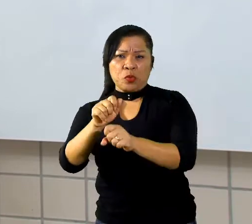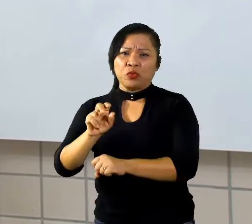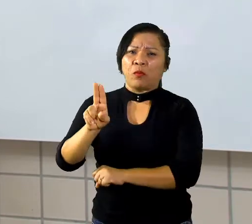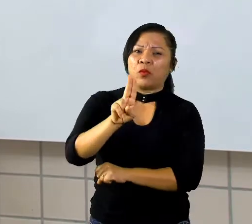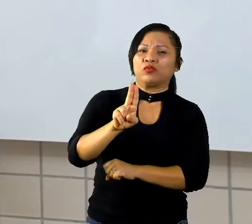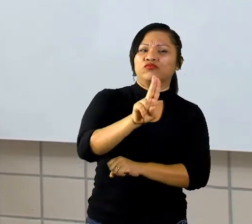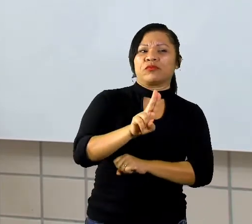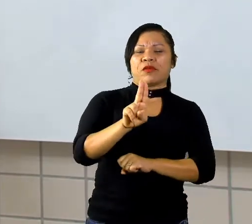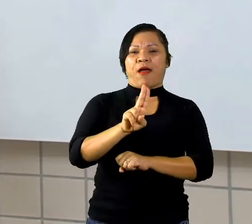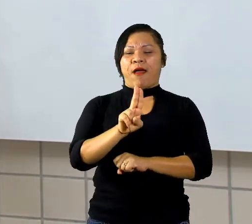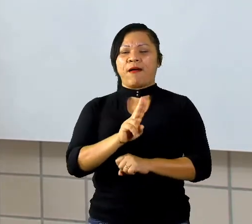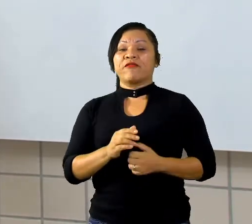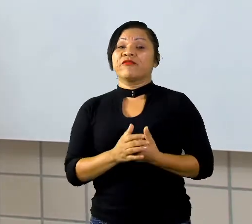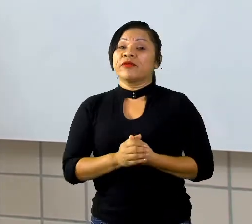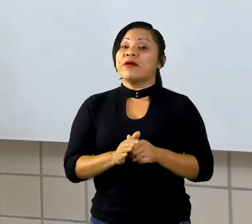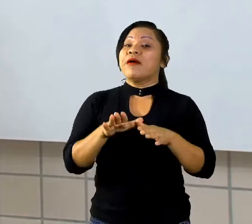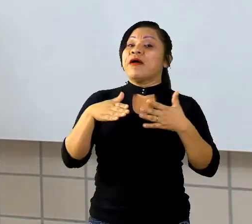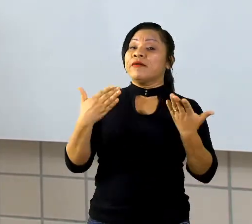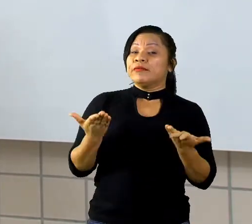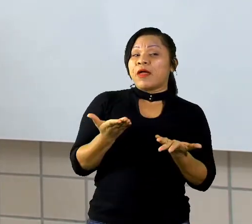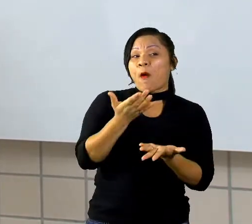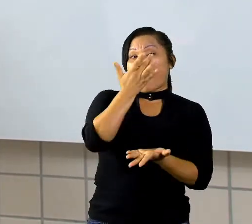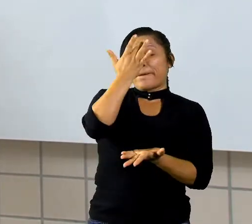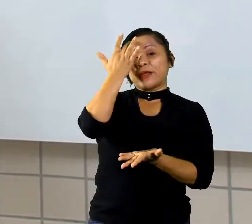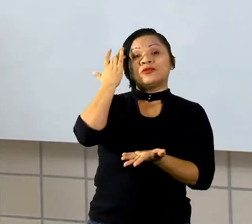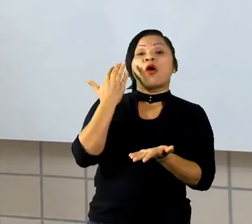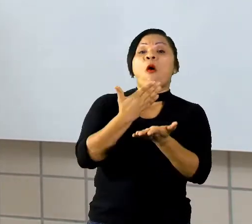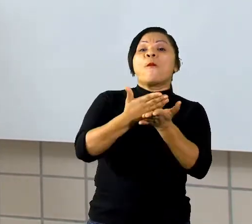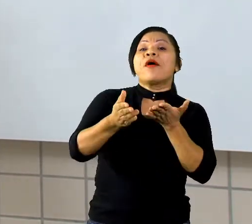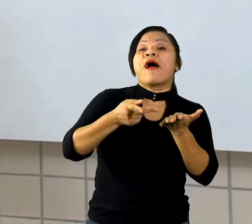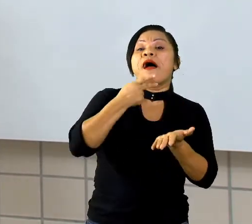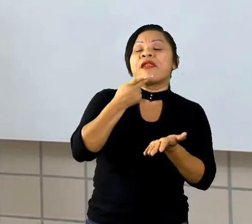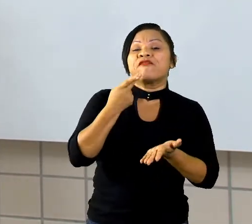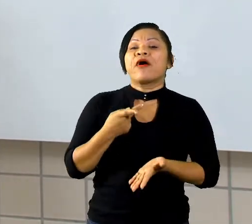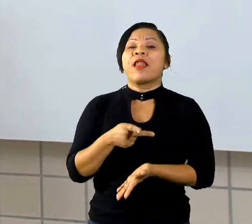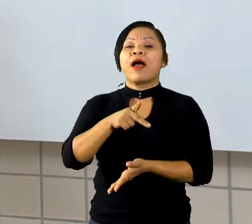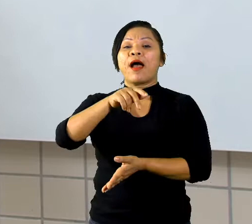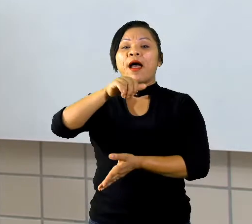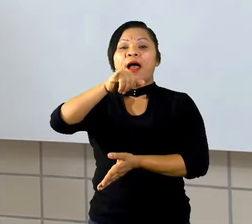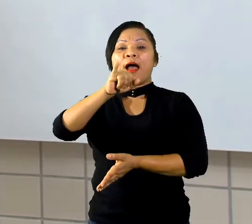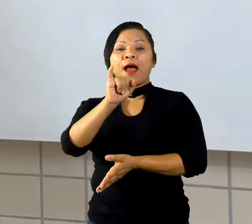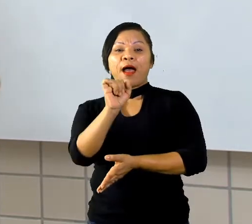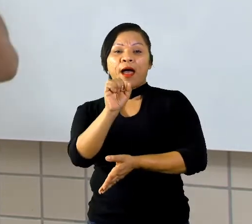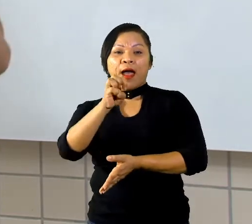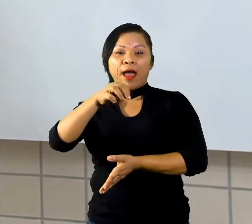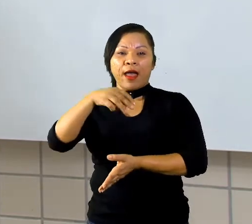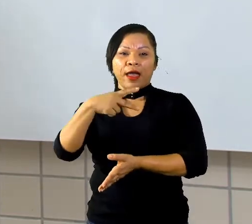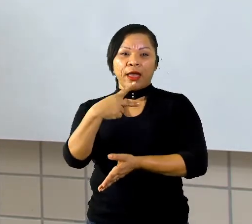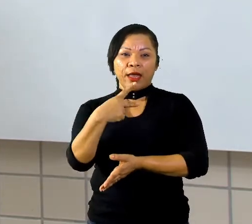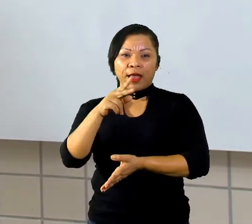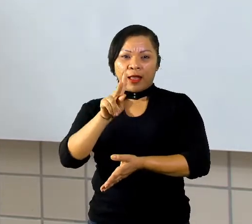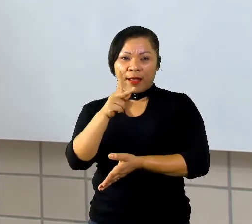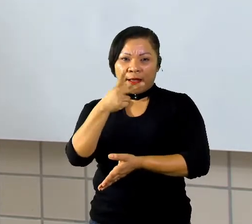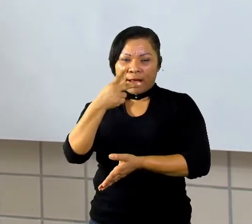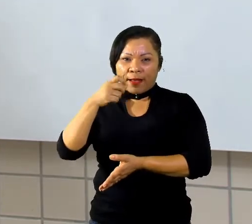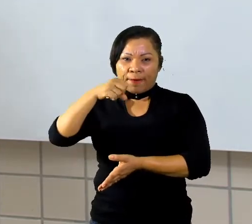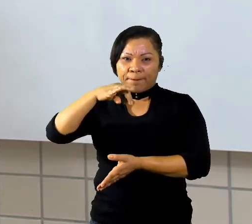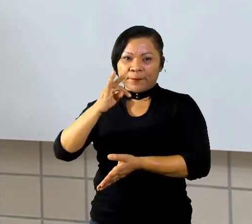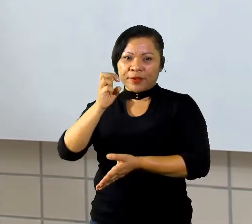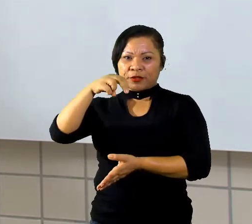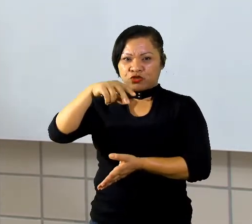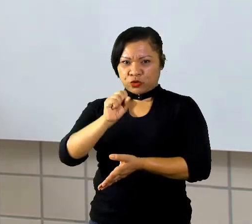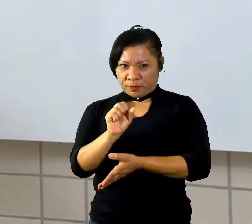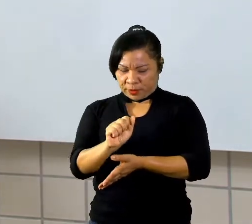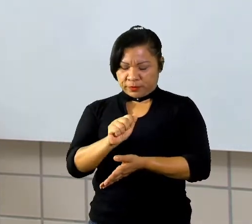decidiram falar a respeito do impeachment. Impeachment é o processo